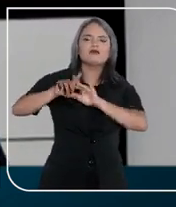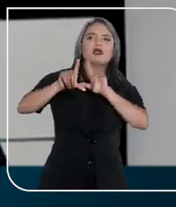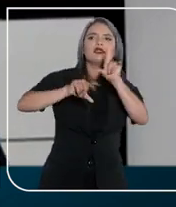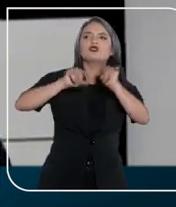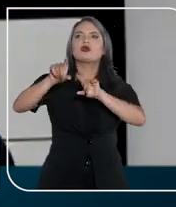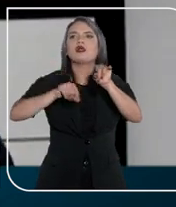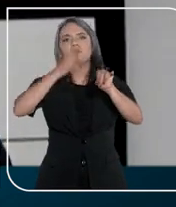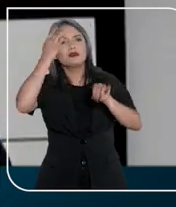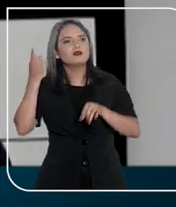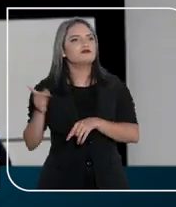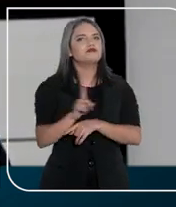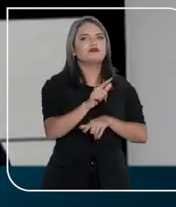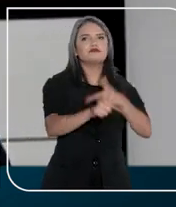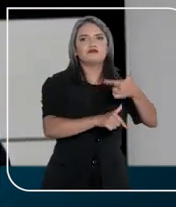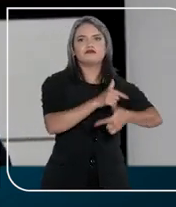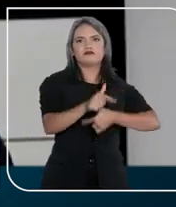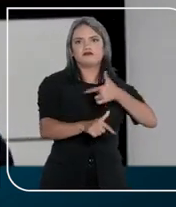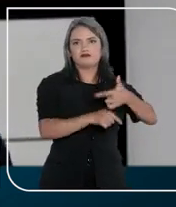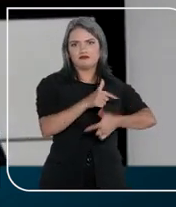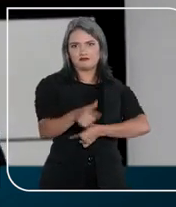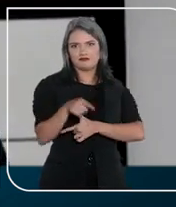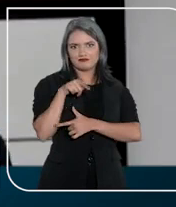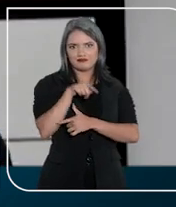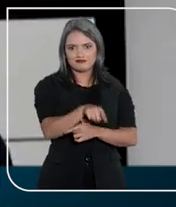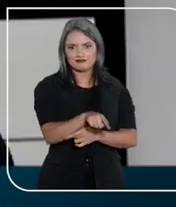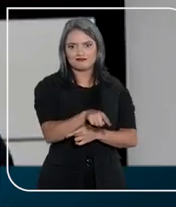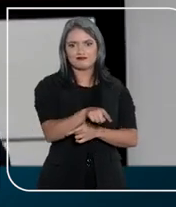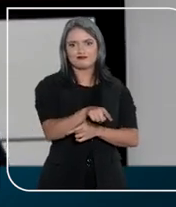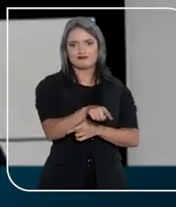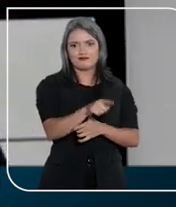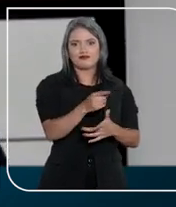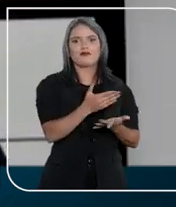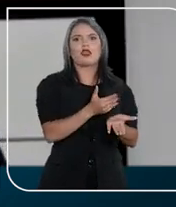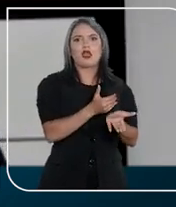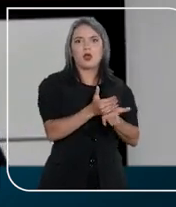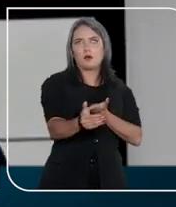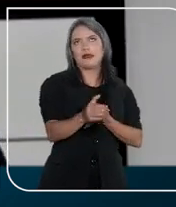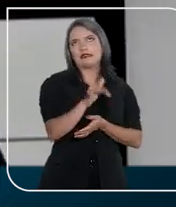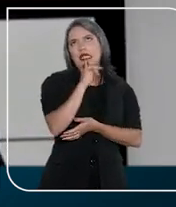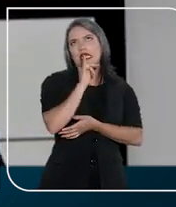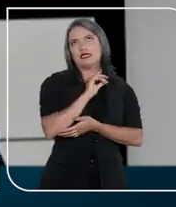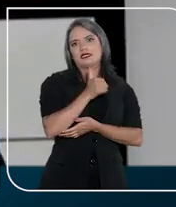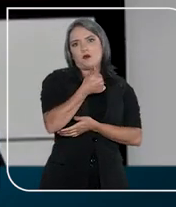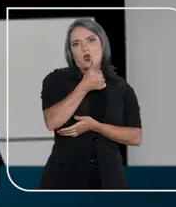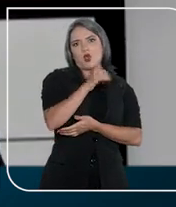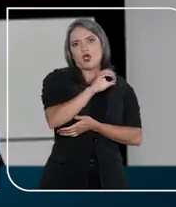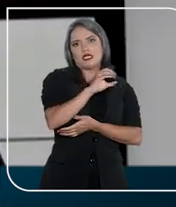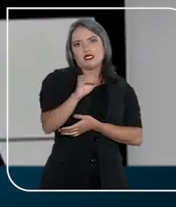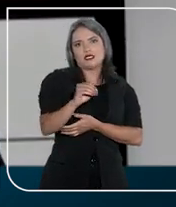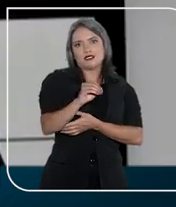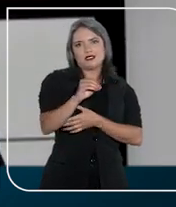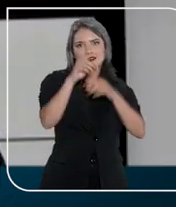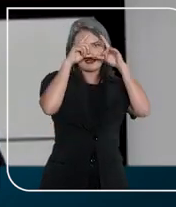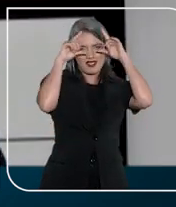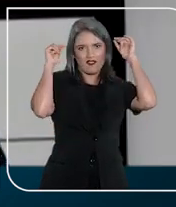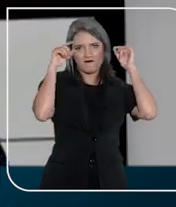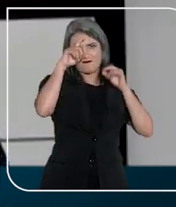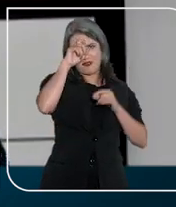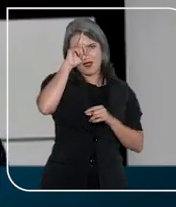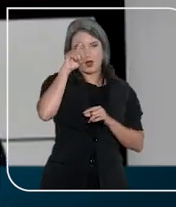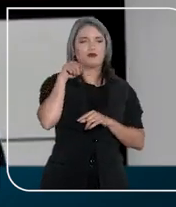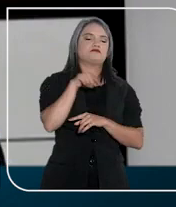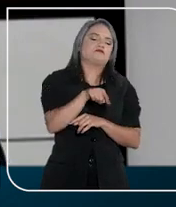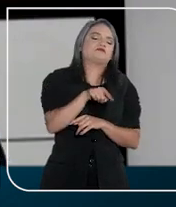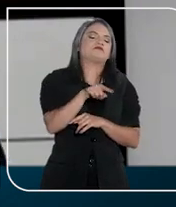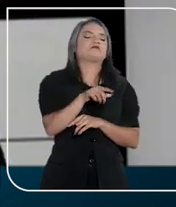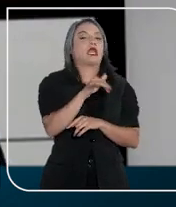procedimento seletivo, que é muito simples, e ele começa a nomear lá 100 enfermeiros para determinado estado. Eu